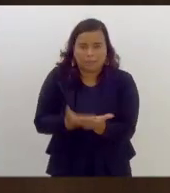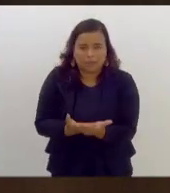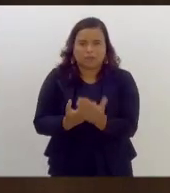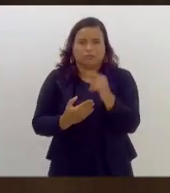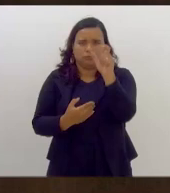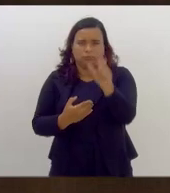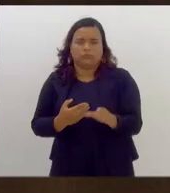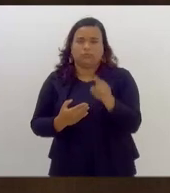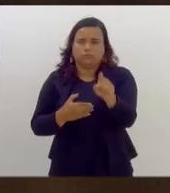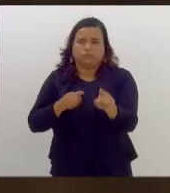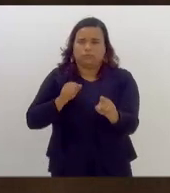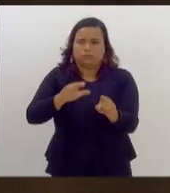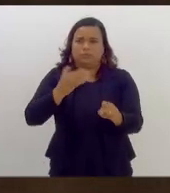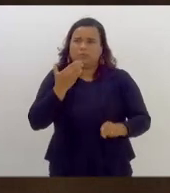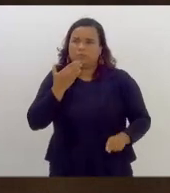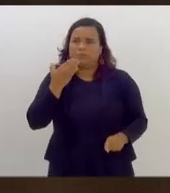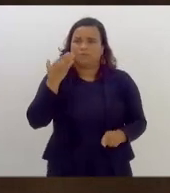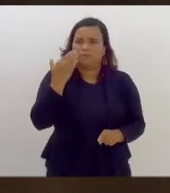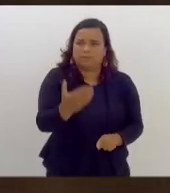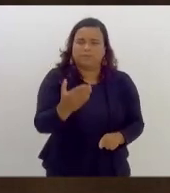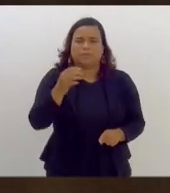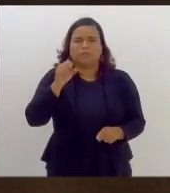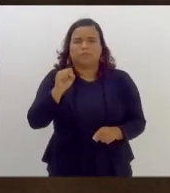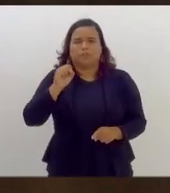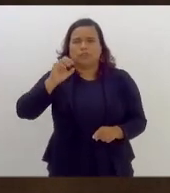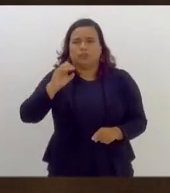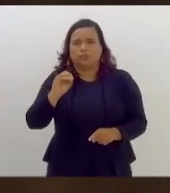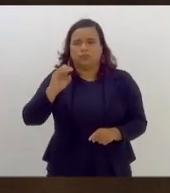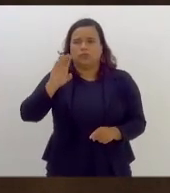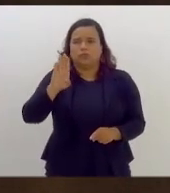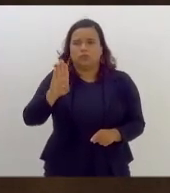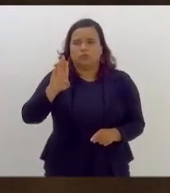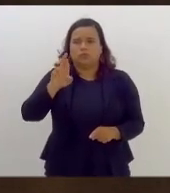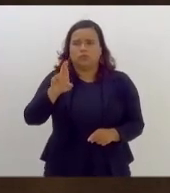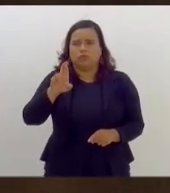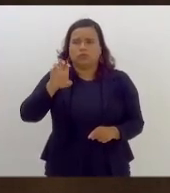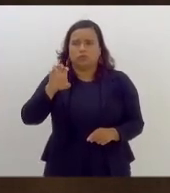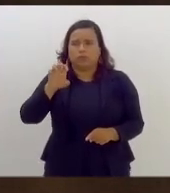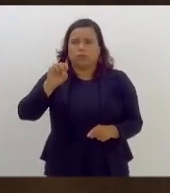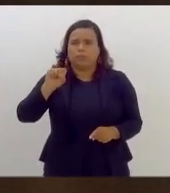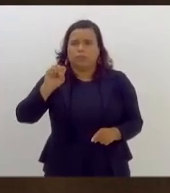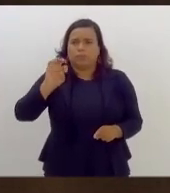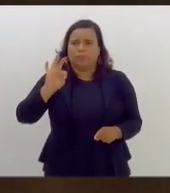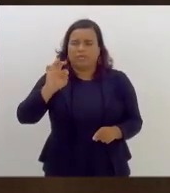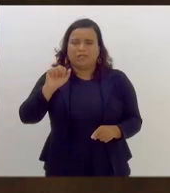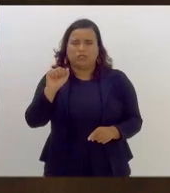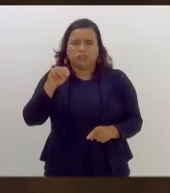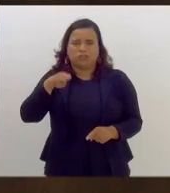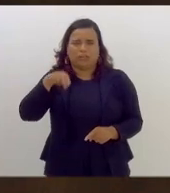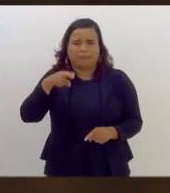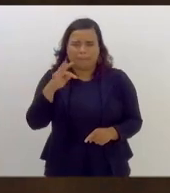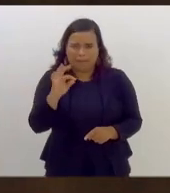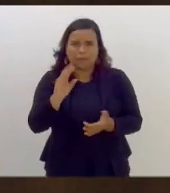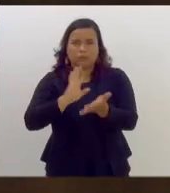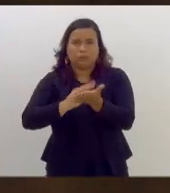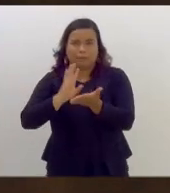Excelência, pedindo sobrestamento da pauta a partir de